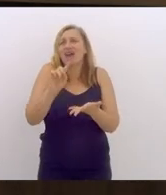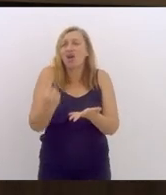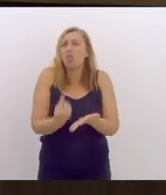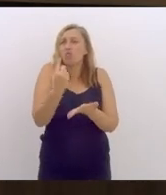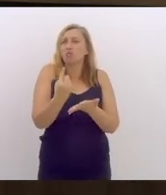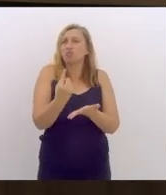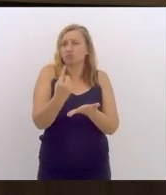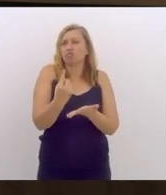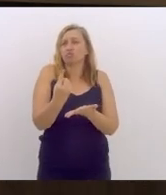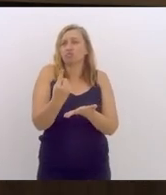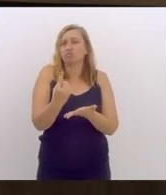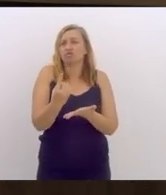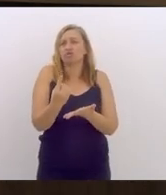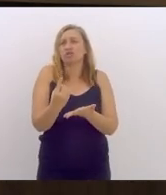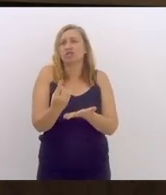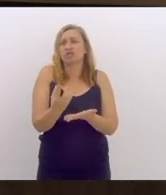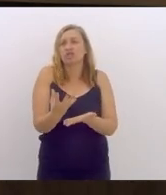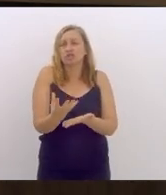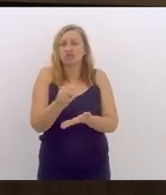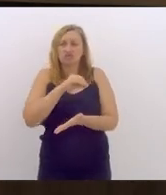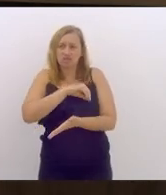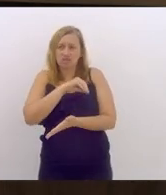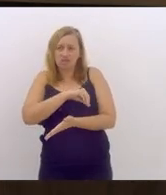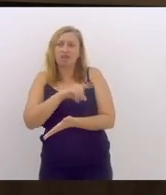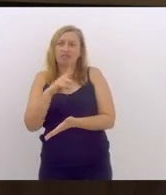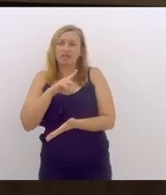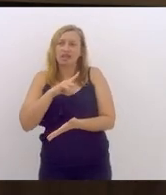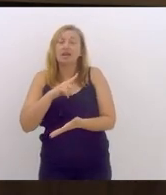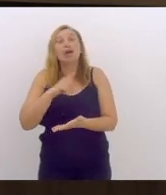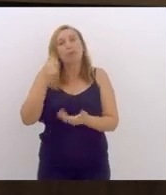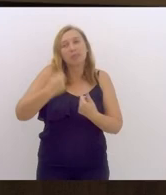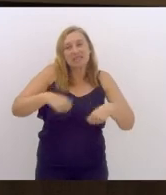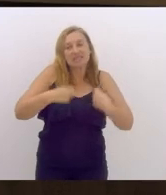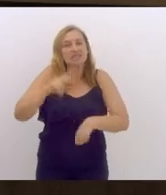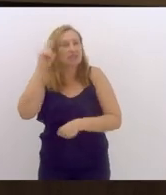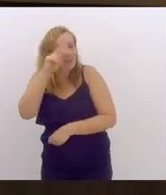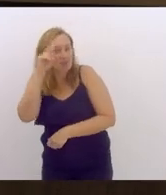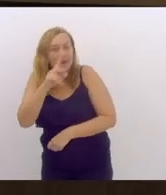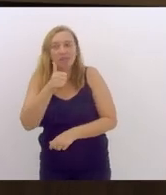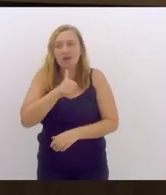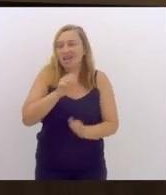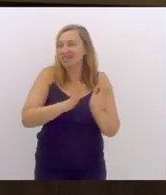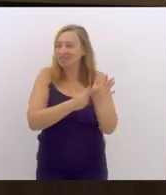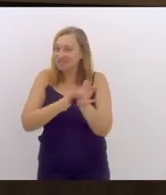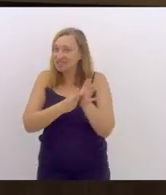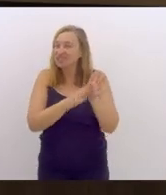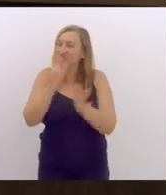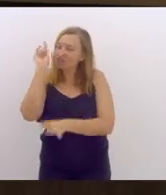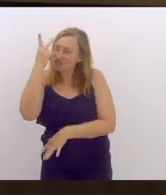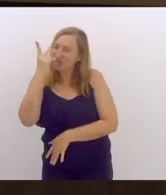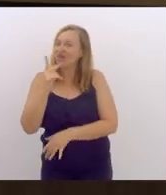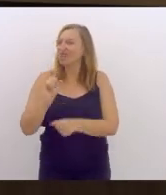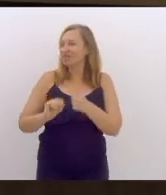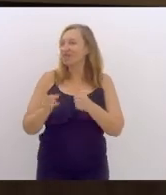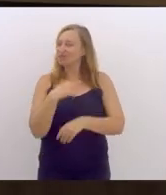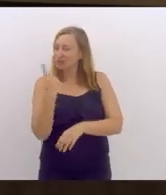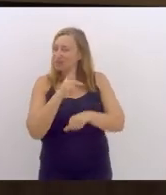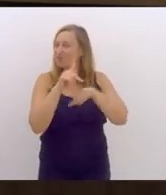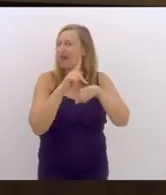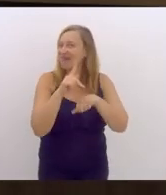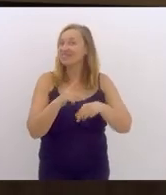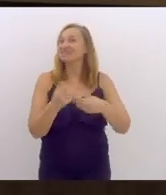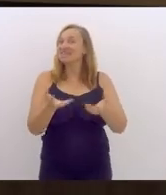única fonte de renda então a gente precisa lembrar das mulheres sambistas que fizeram história no nosso país